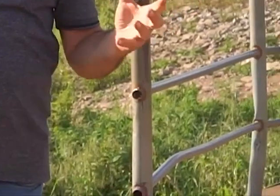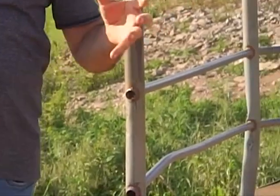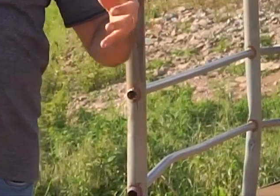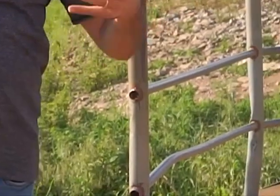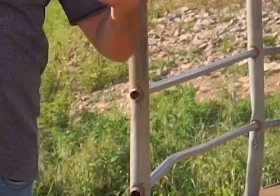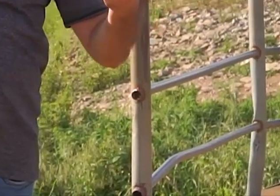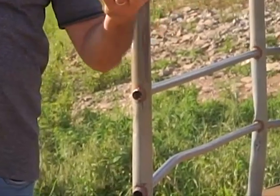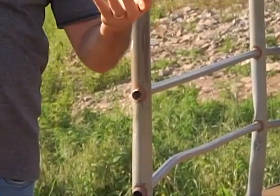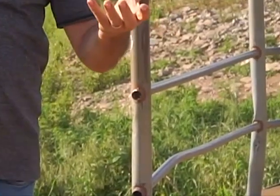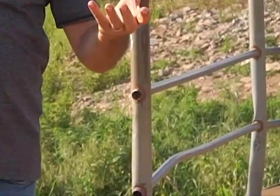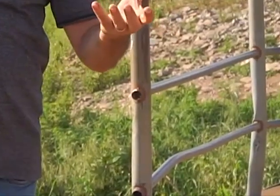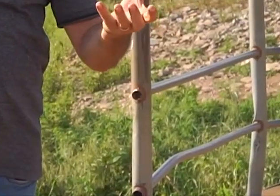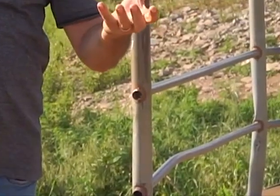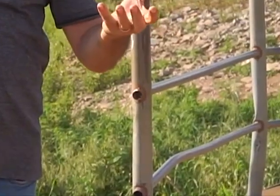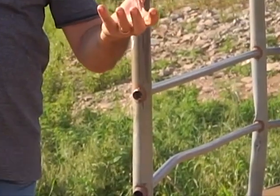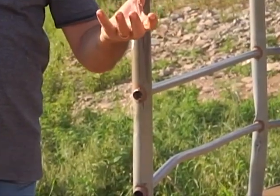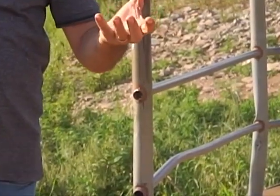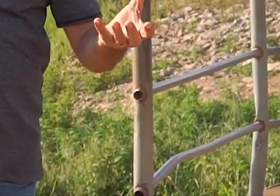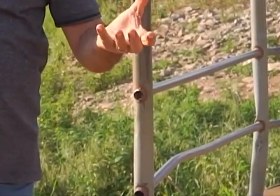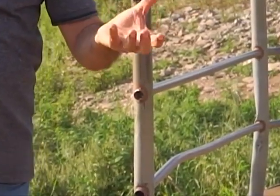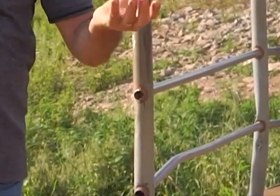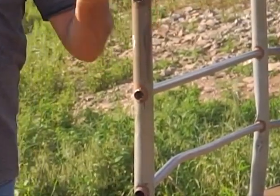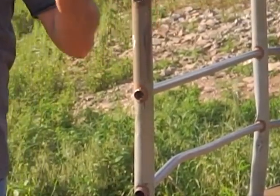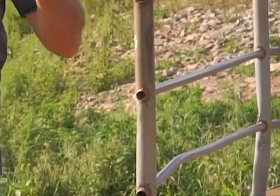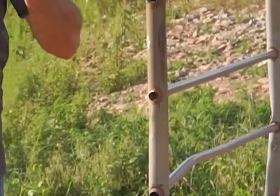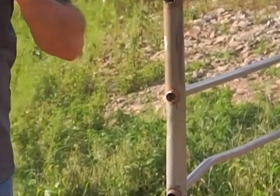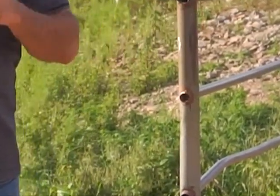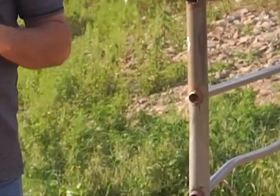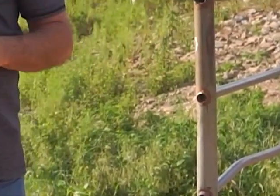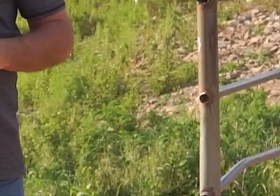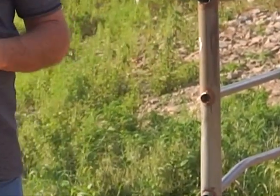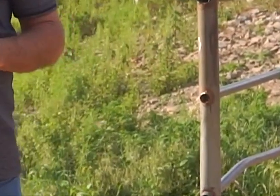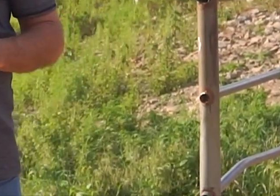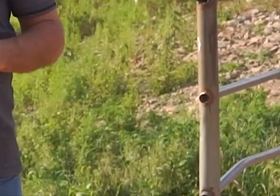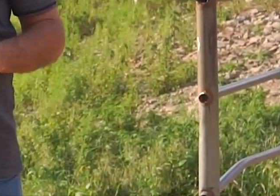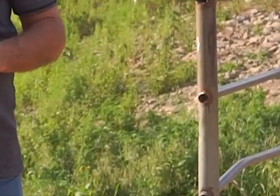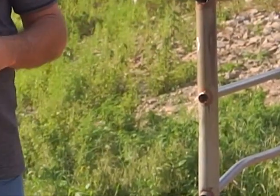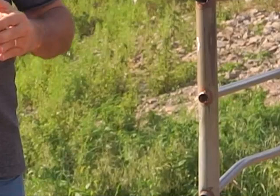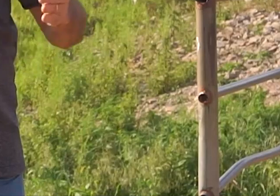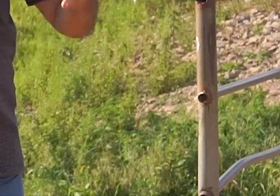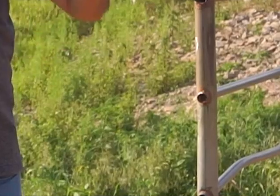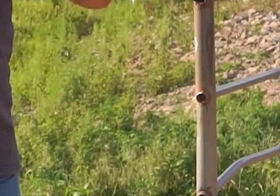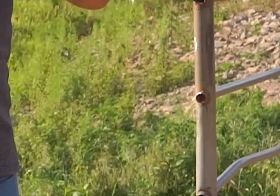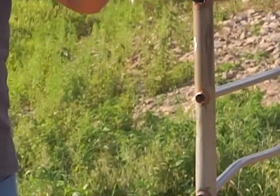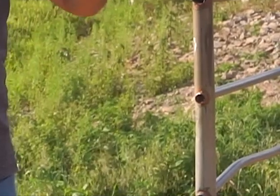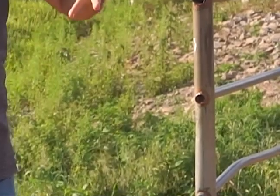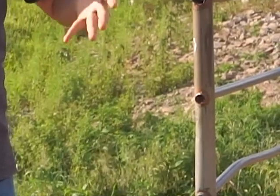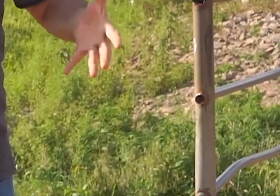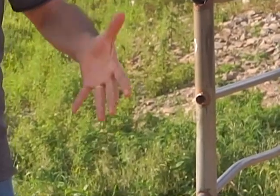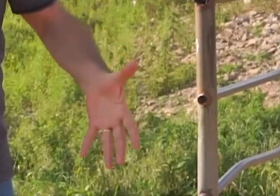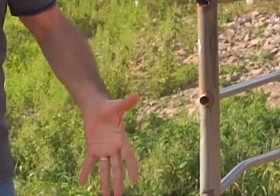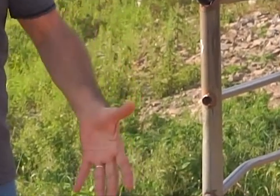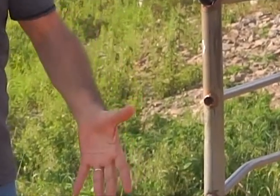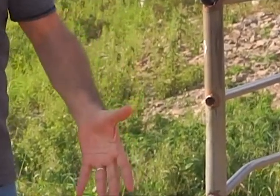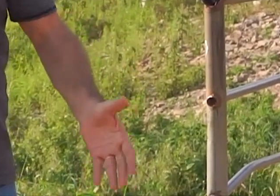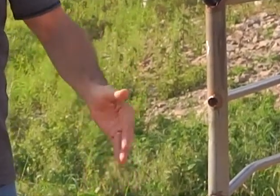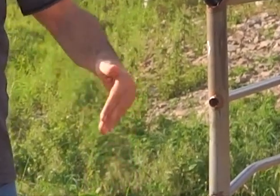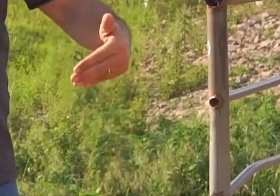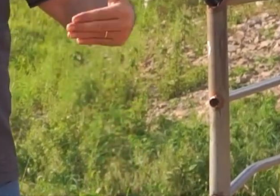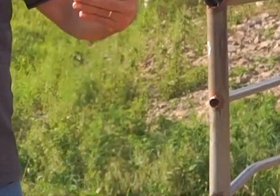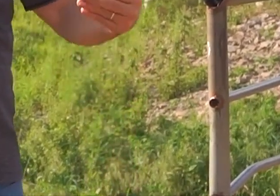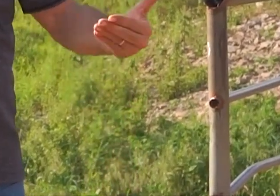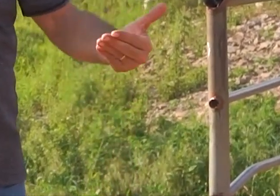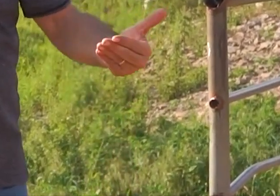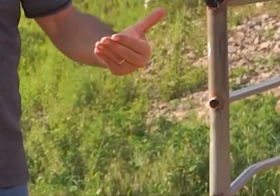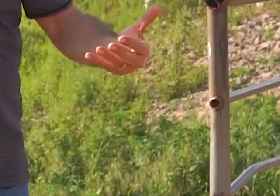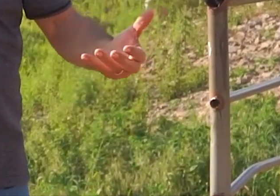água. Nós temos o ciclo hidrológico. E esse ciclo hidrológico vai penetrar no solo, lembra